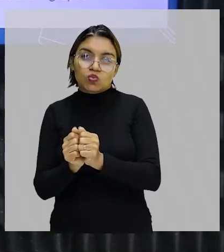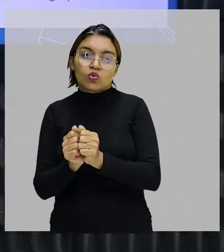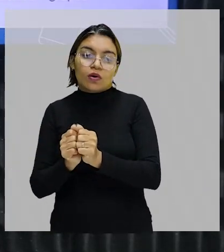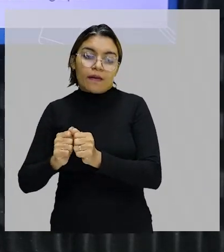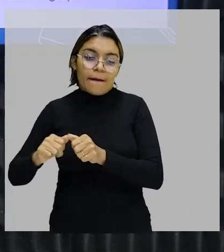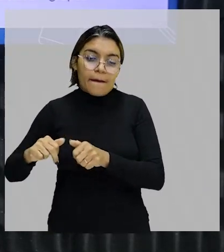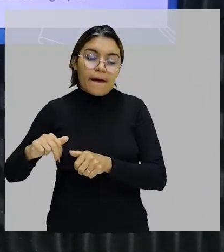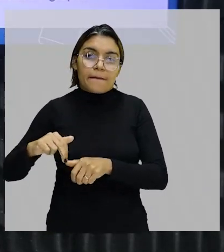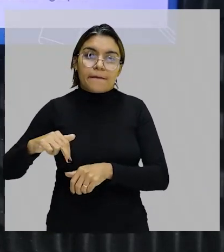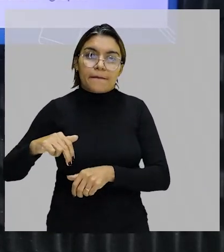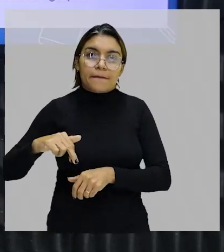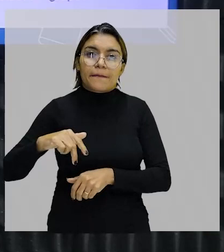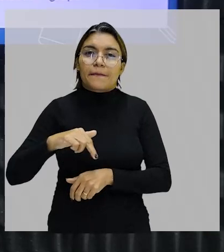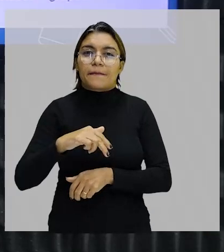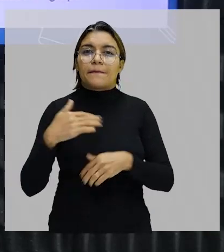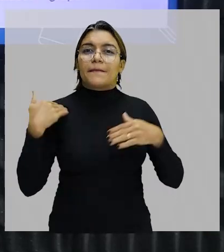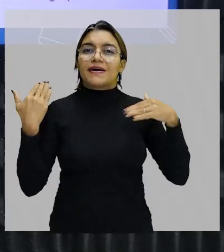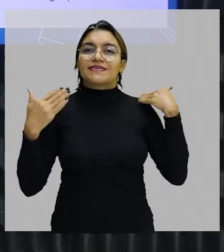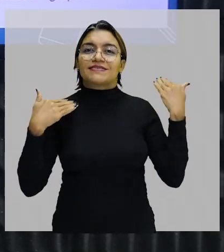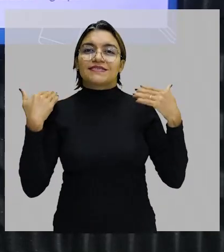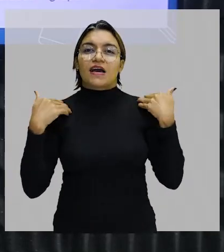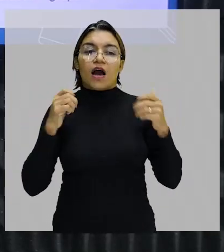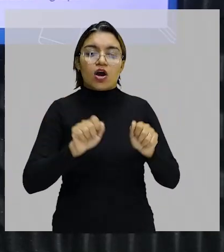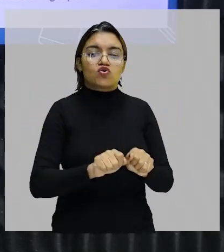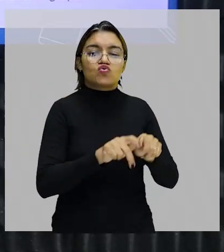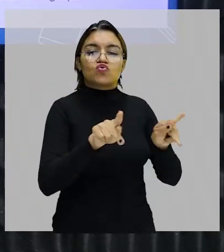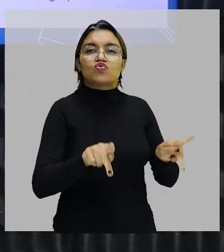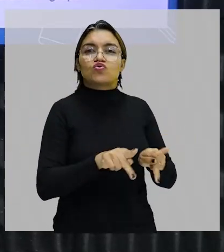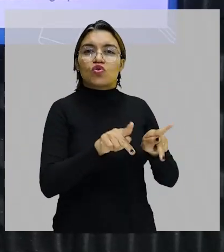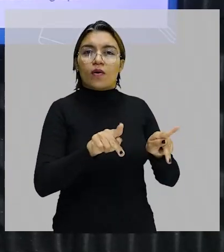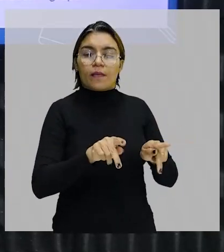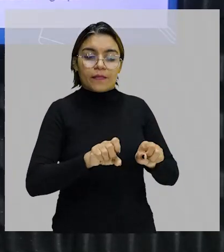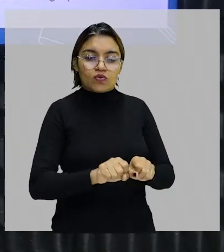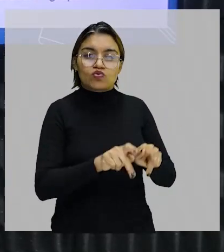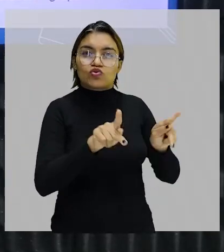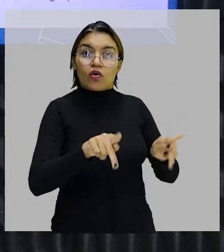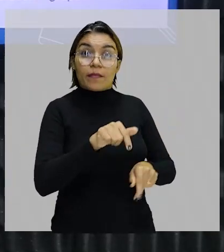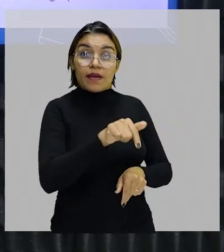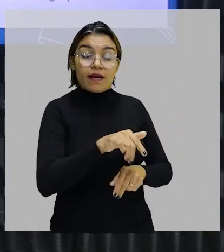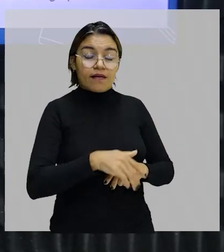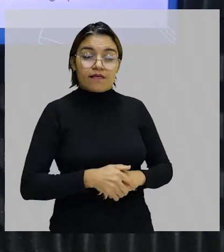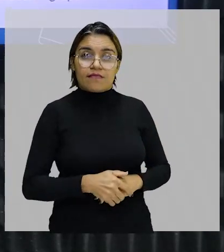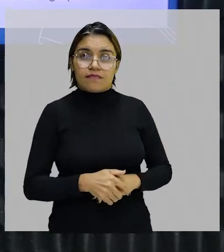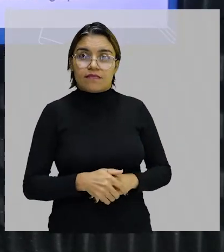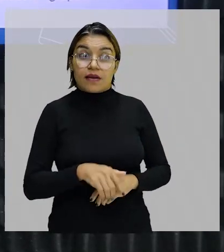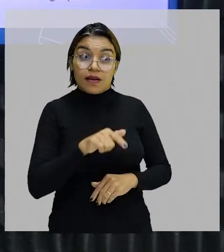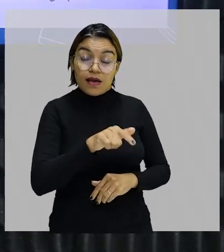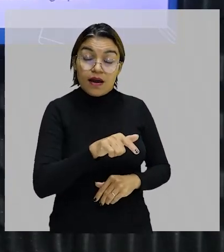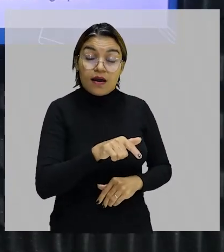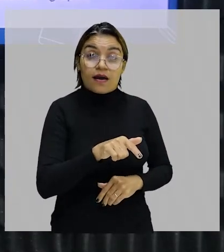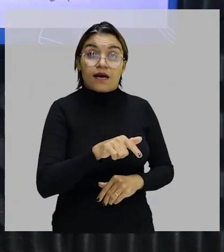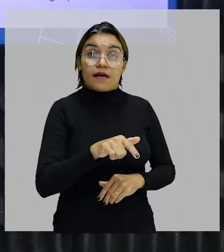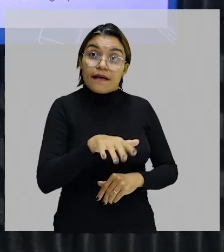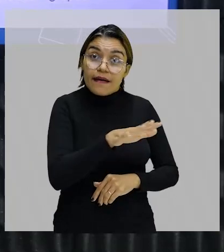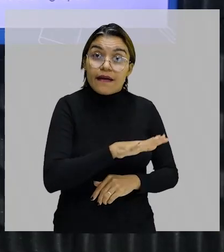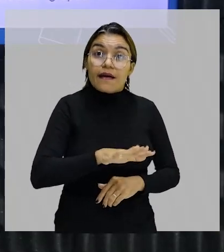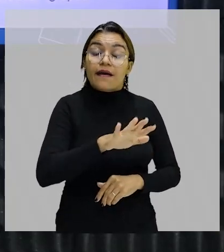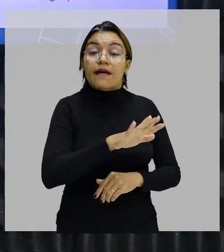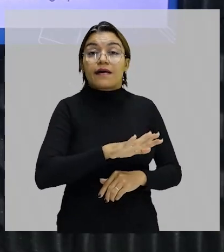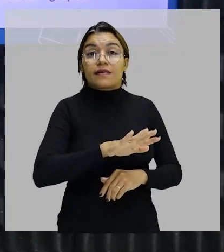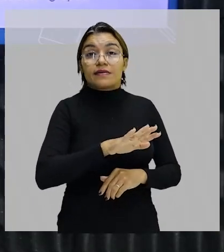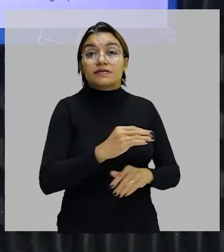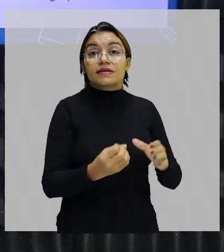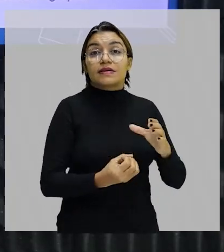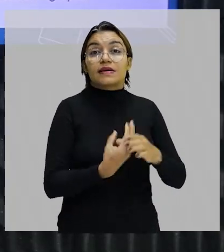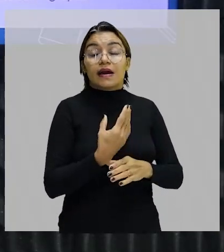iam passear em shoppings, que são áreas, né, que foram desenvolvidas aí com ideia de consumo, ou seja, são áreas de pessoas